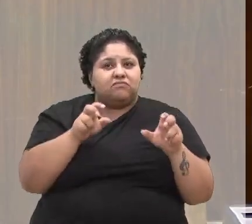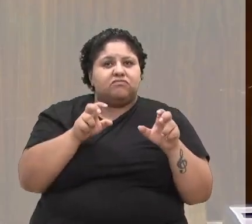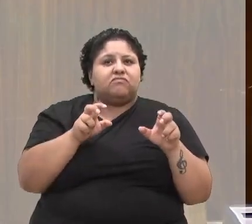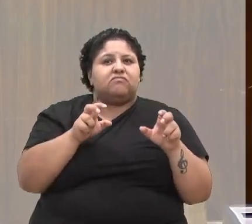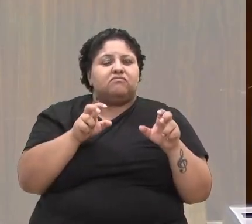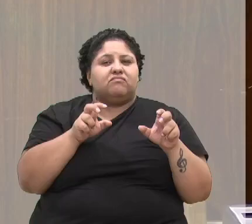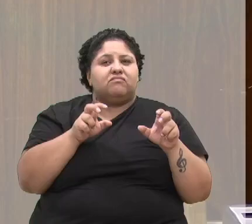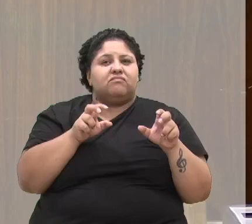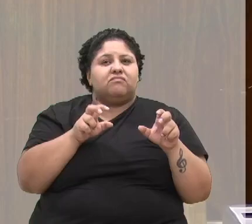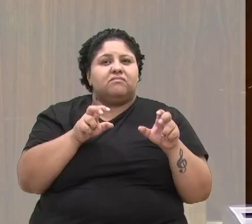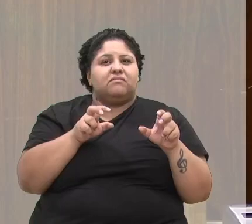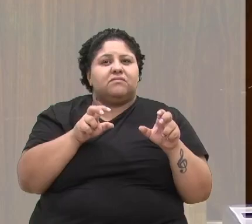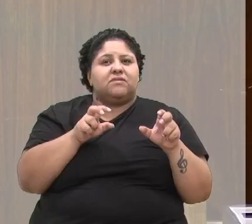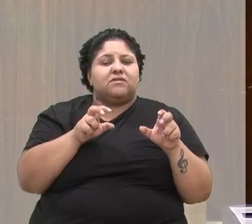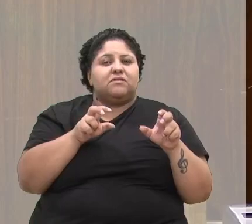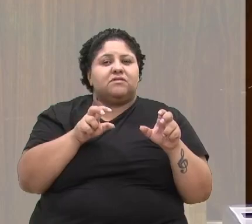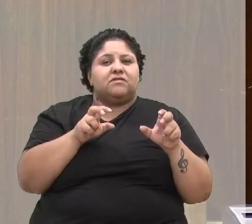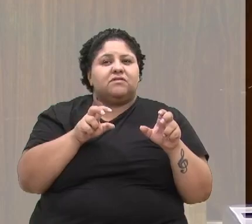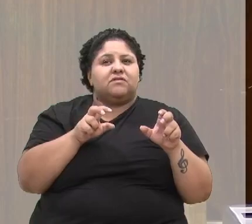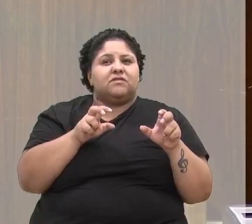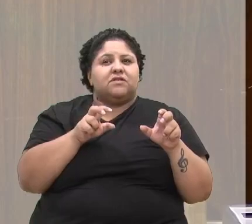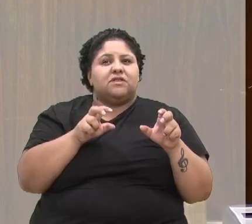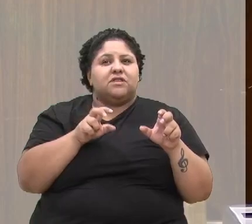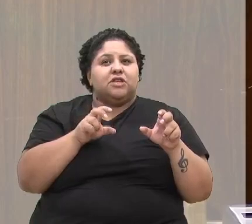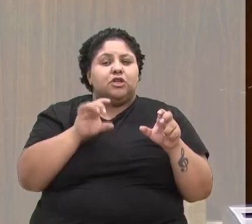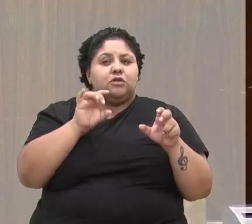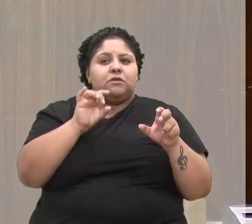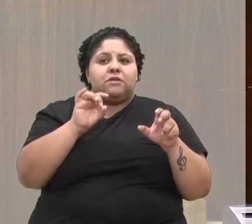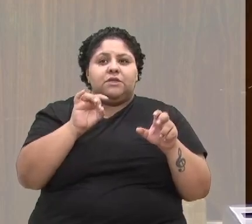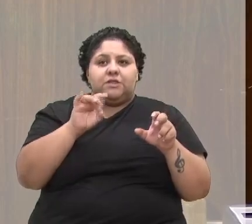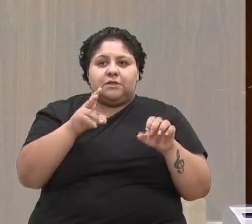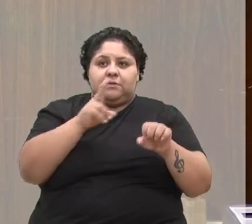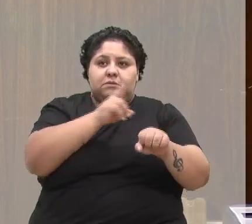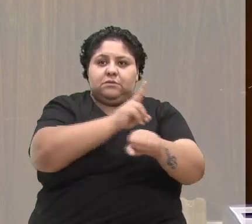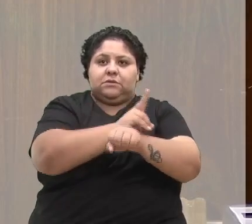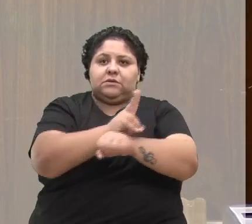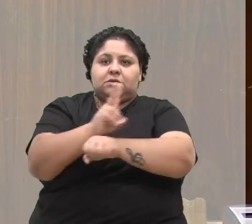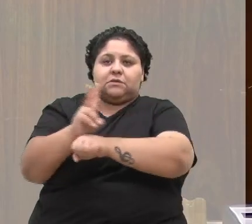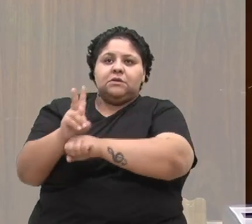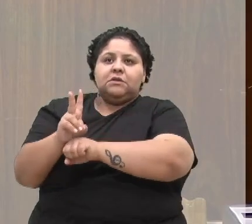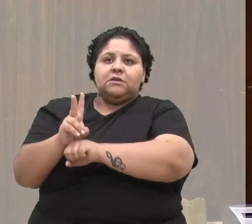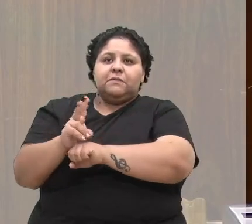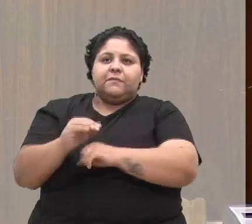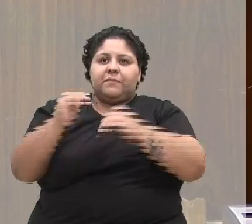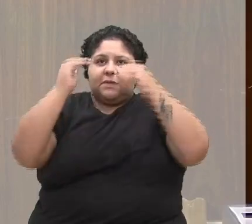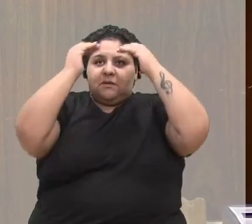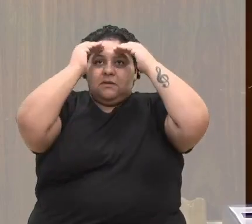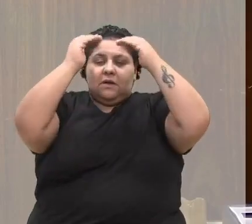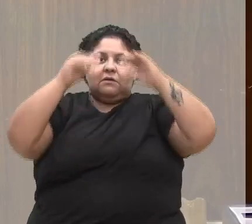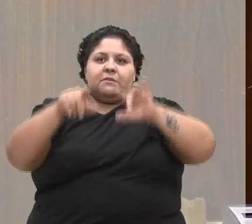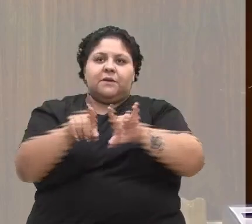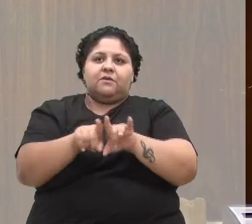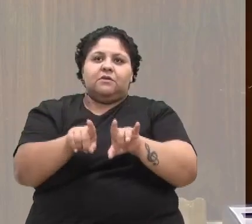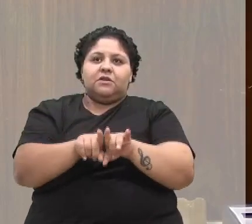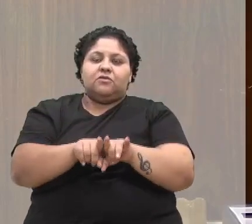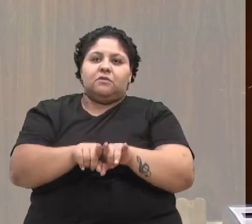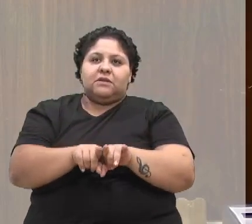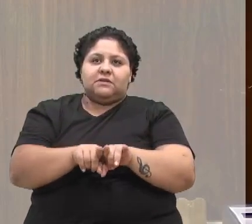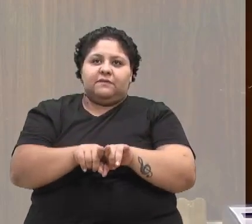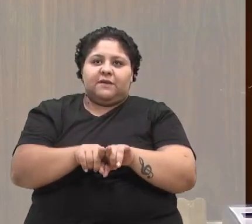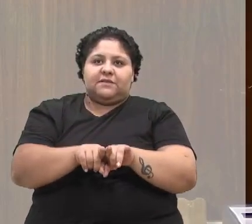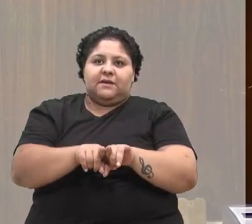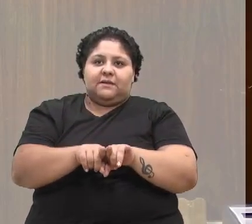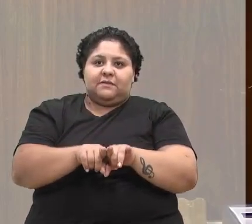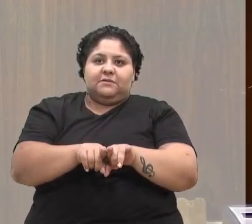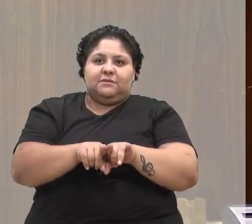ultrapassam pura e simplesmente a questão de zeladoria. Muitas delas dizem respeito à segurança pública, quando a